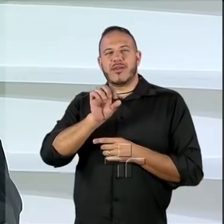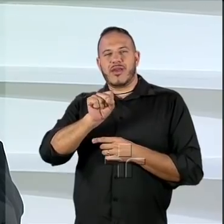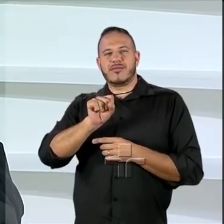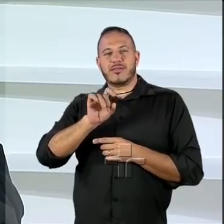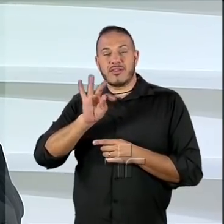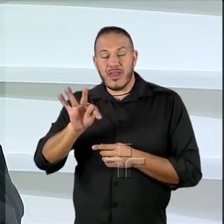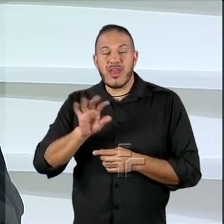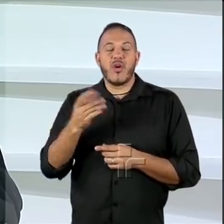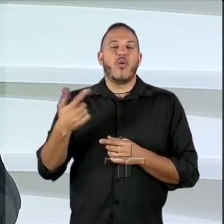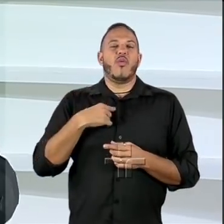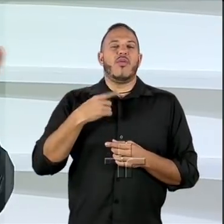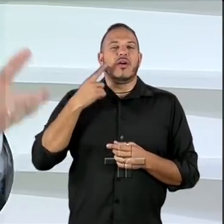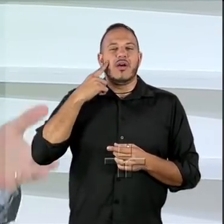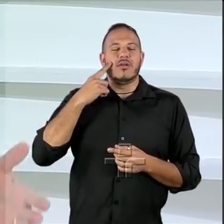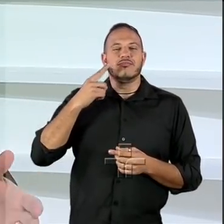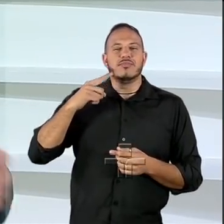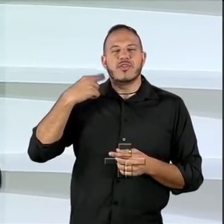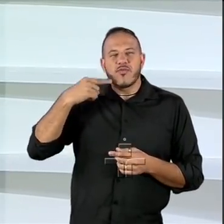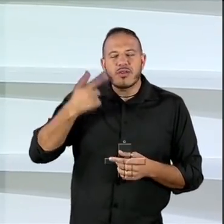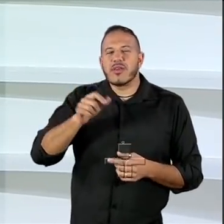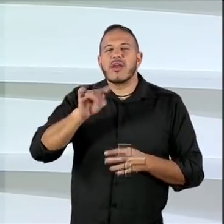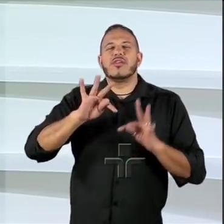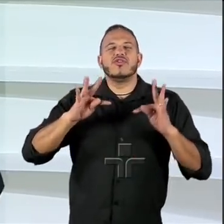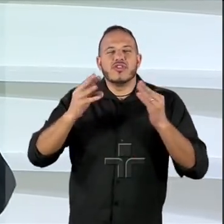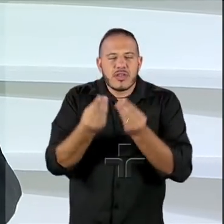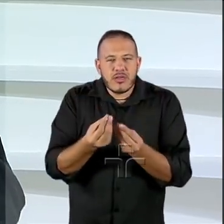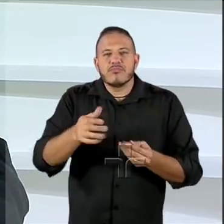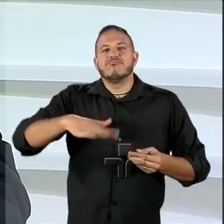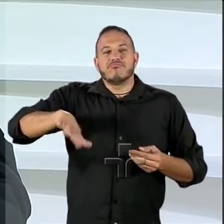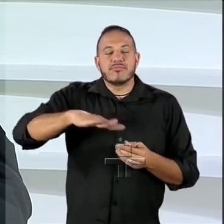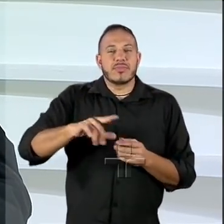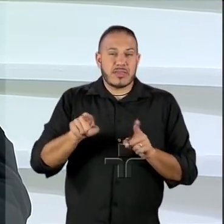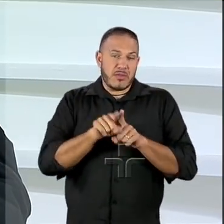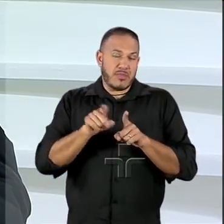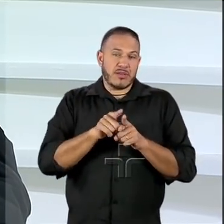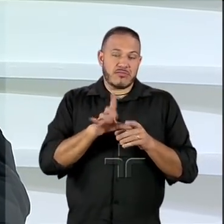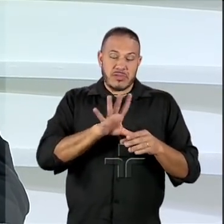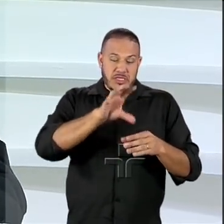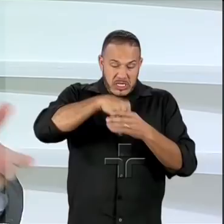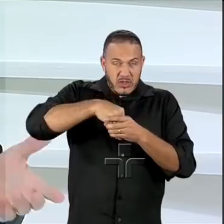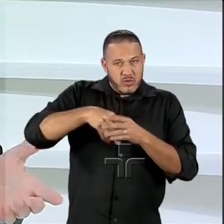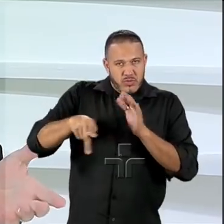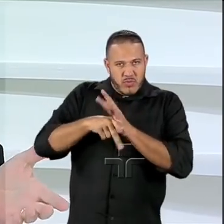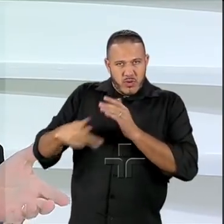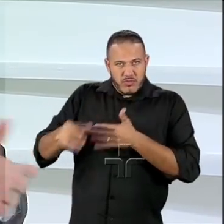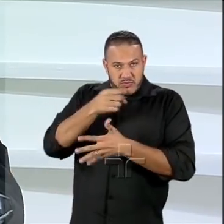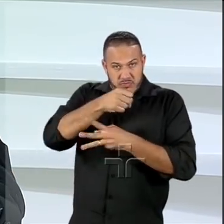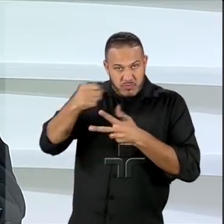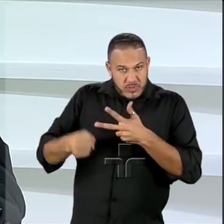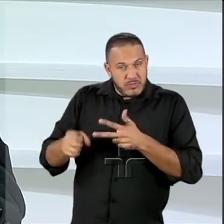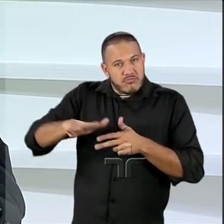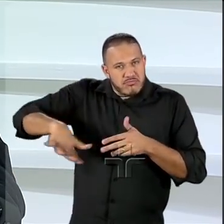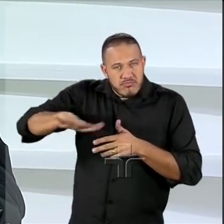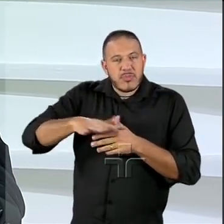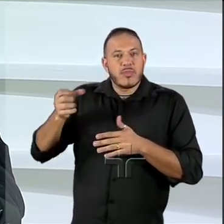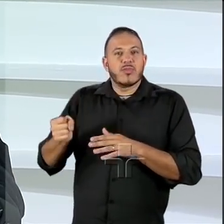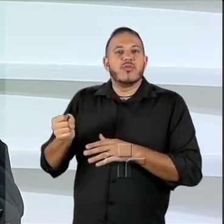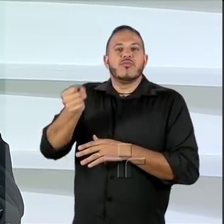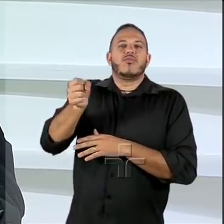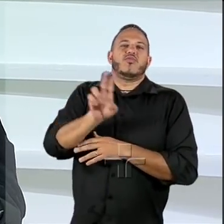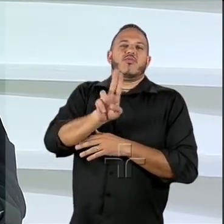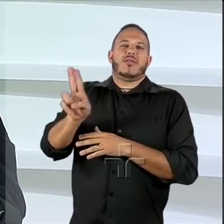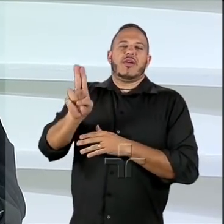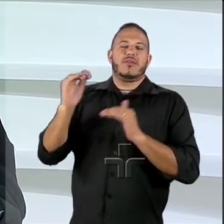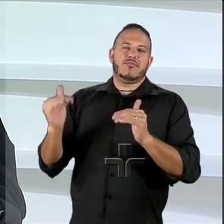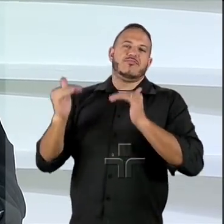Advocacia Geral da União, ou em alguma outra carreira, inclusive no interior do próprio Poder Executivo, ao serem nomeados para o Supremo.